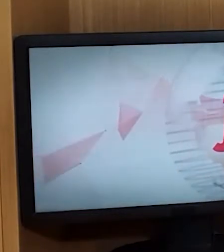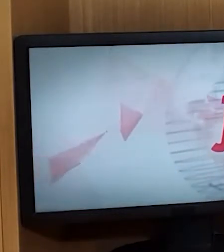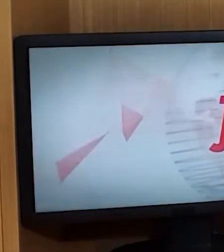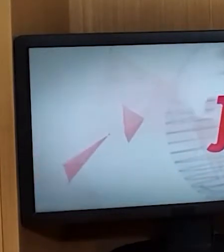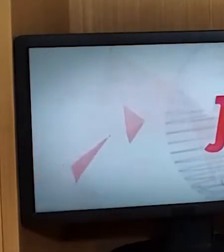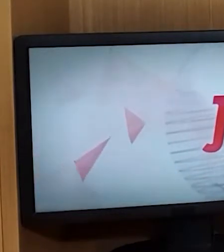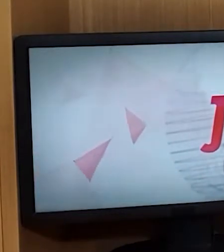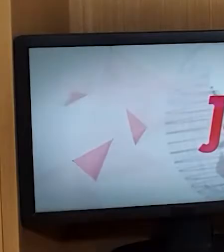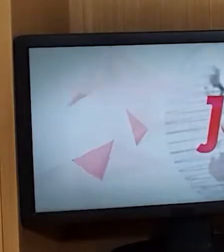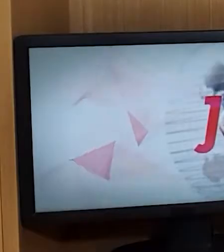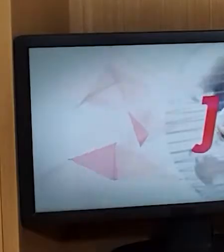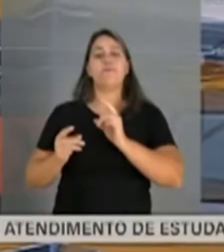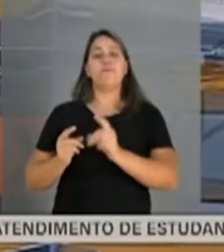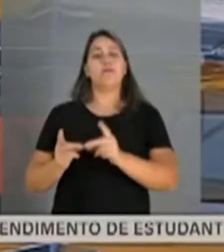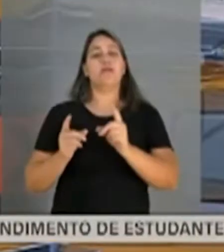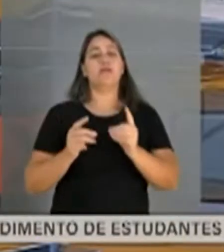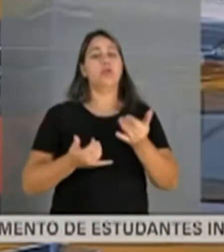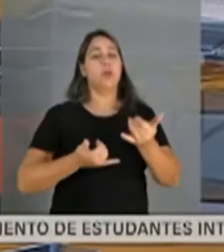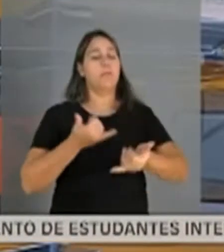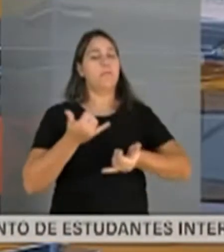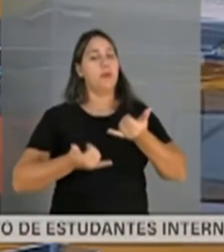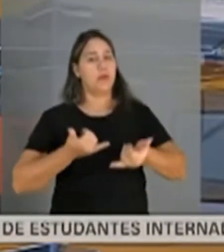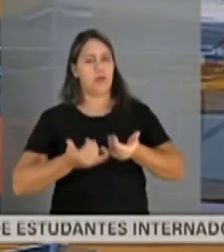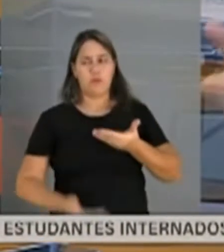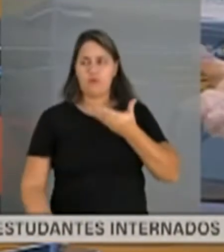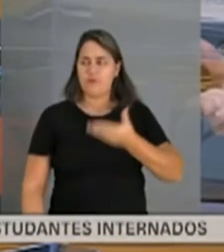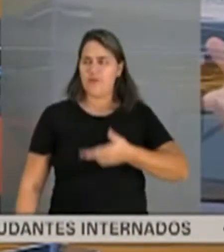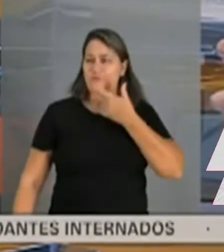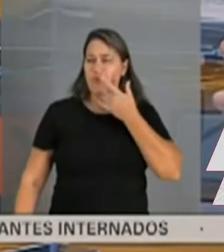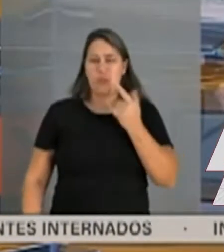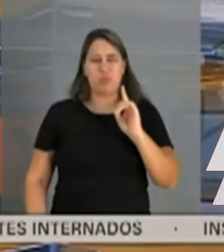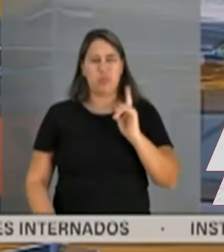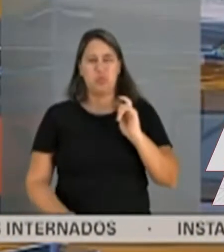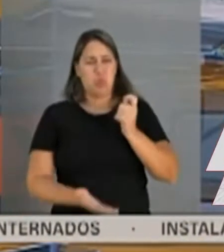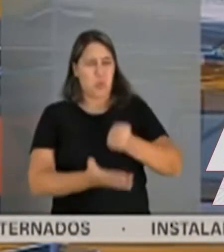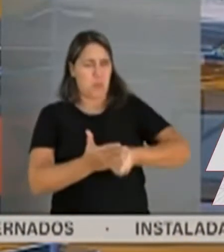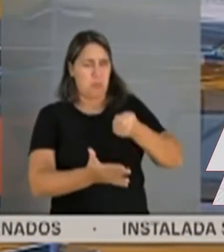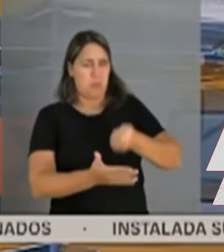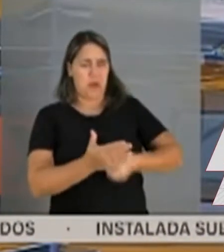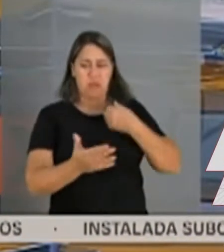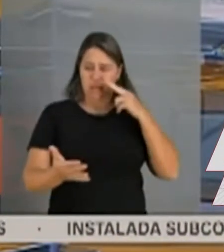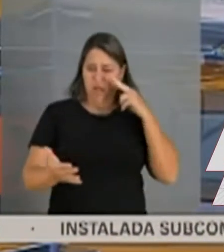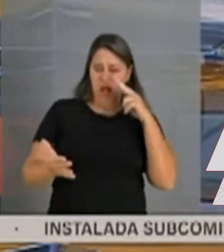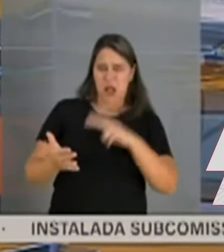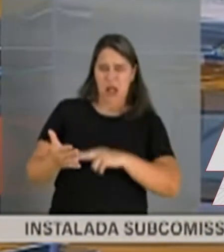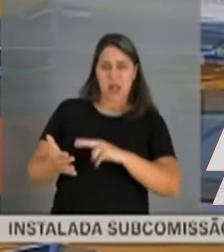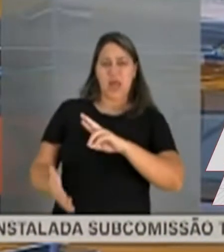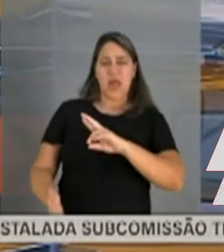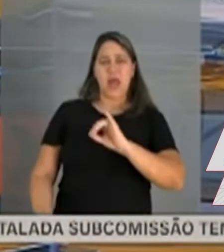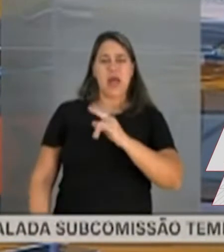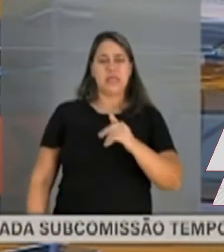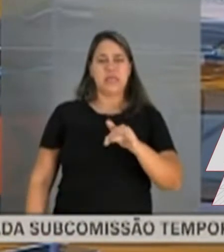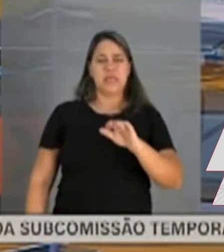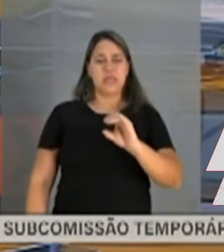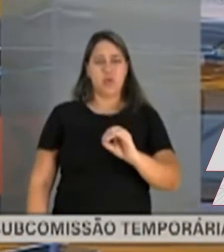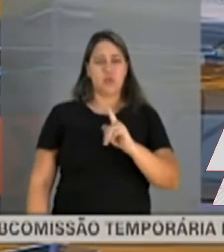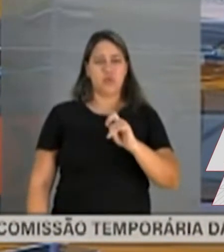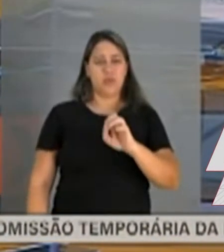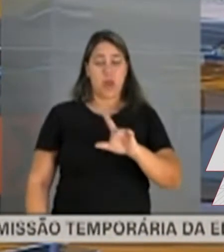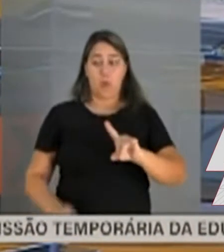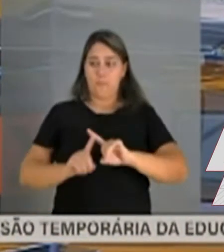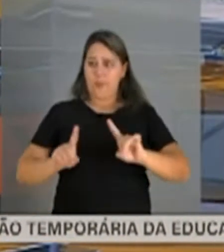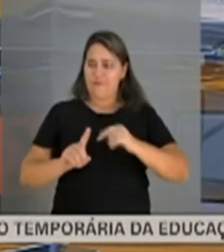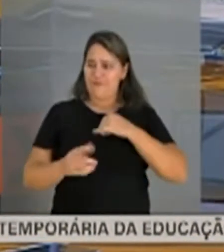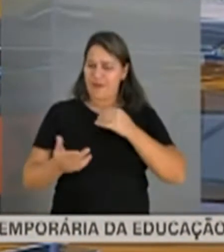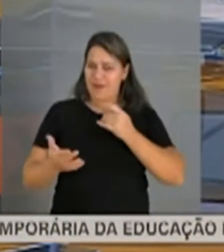para detectar o coronavírus. Vossa senhoria falou que não é obrigado a ler a razão social, mas quando a gente vai assinar um contrato,